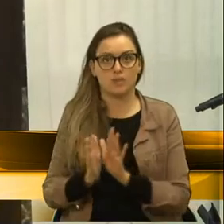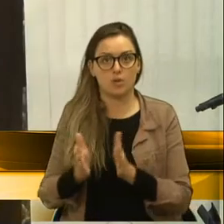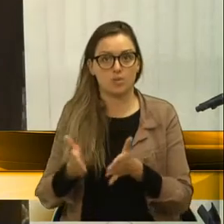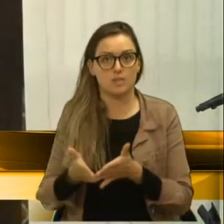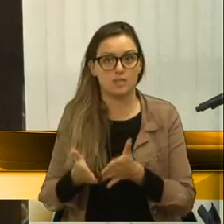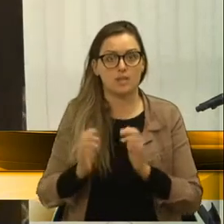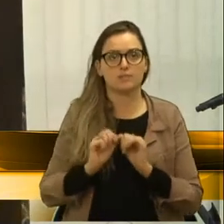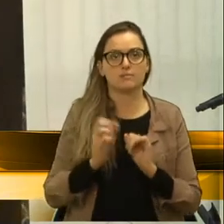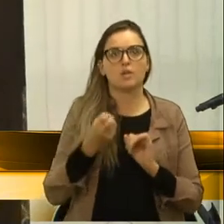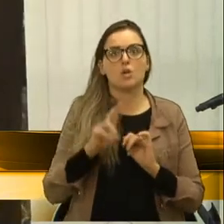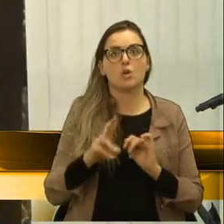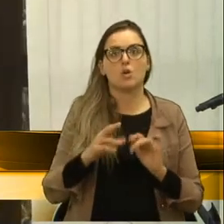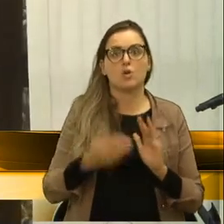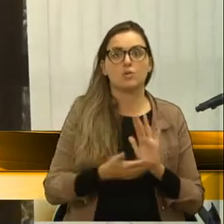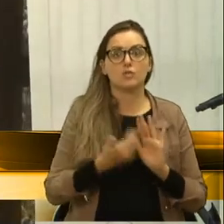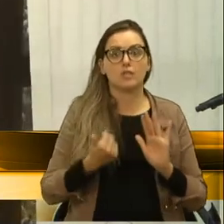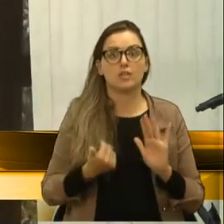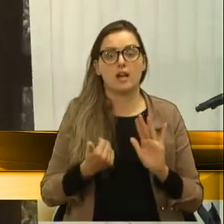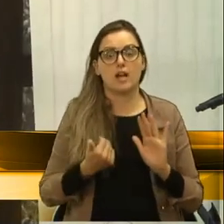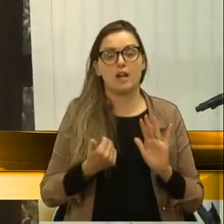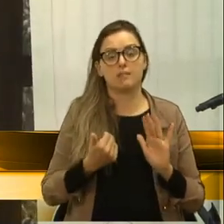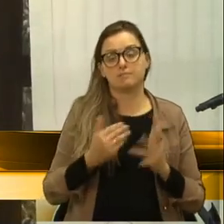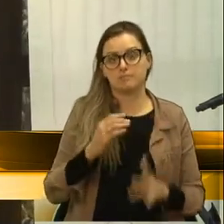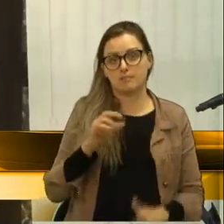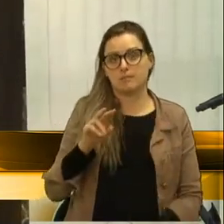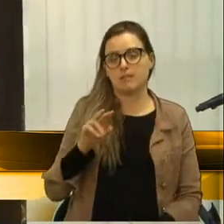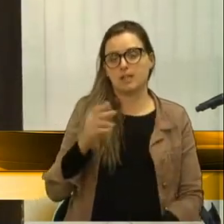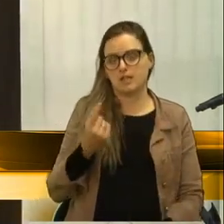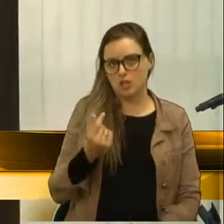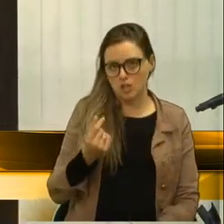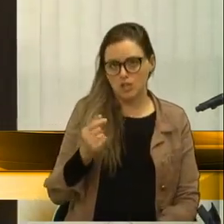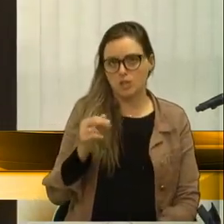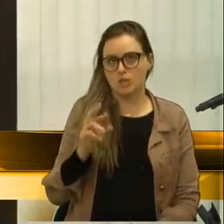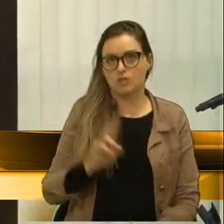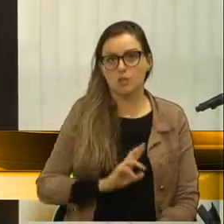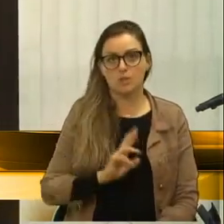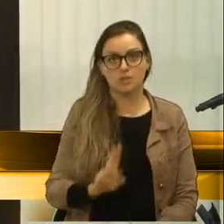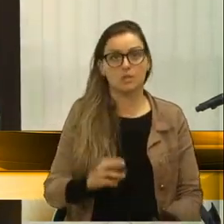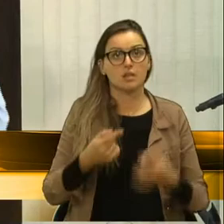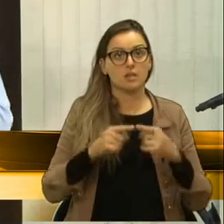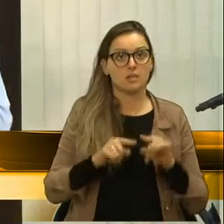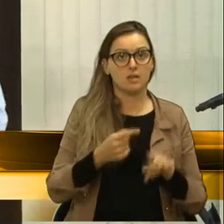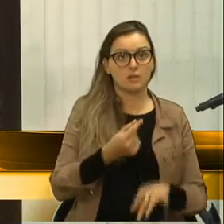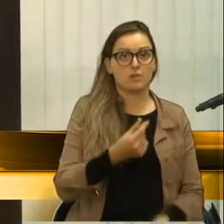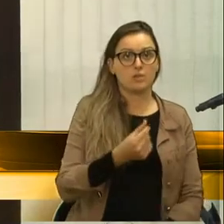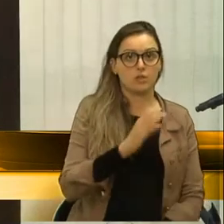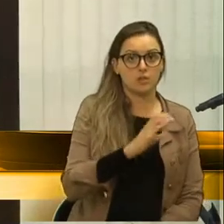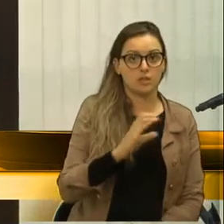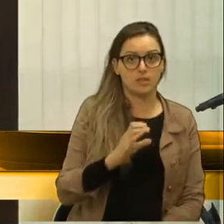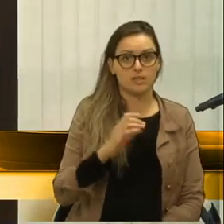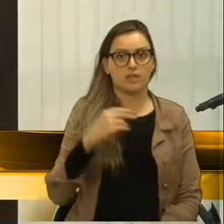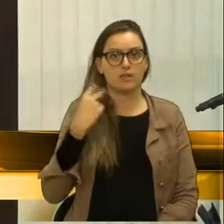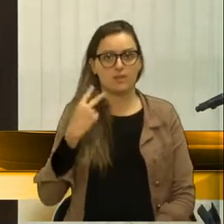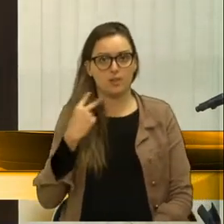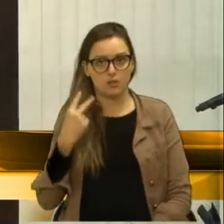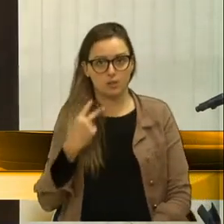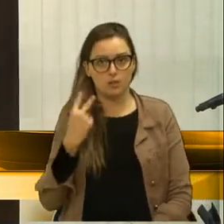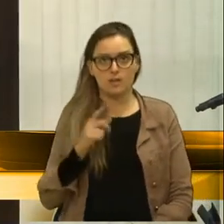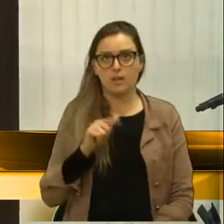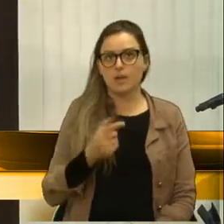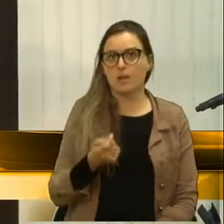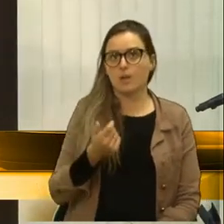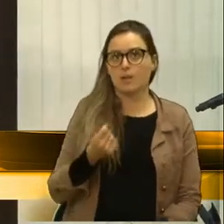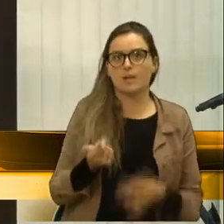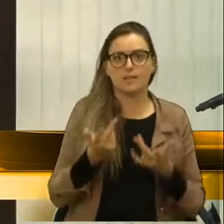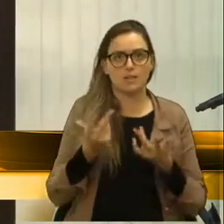tirar a verba de representação. Isso é importante também. Só que o custo de CCs, vereadores, ele é quase igual,